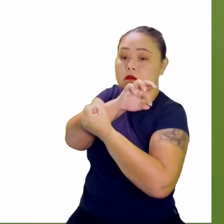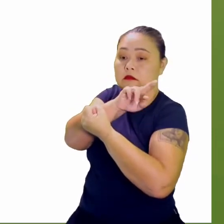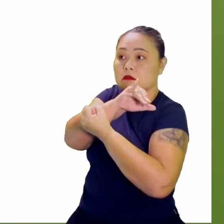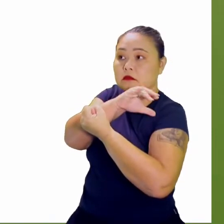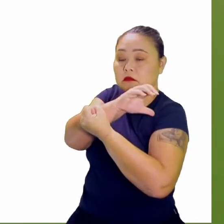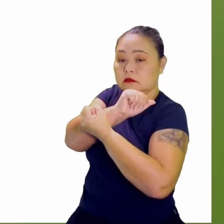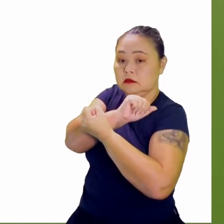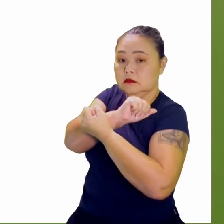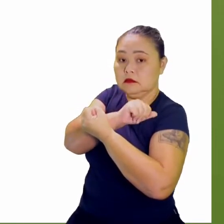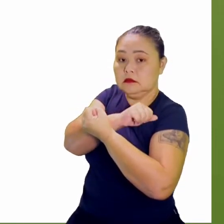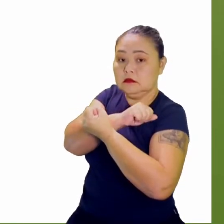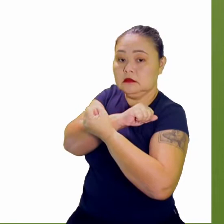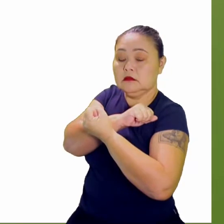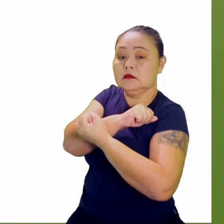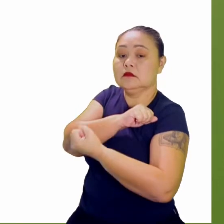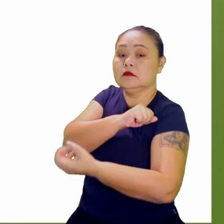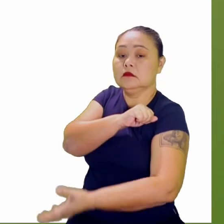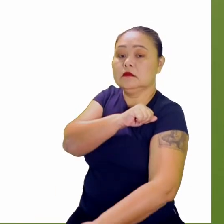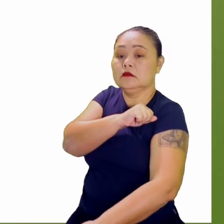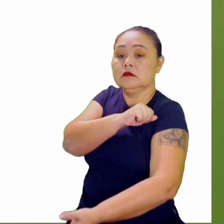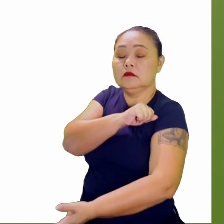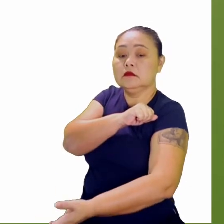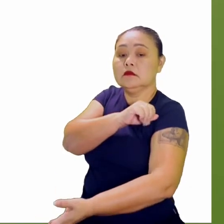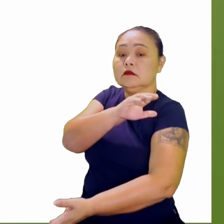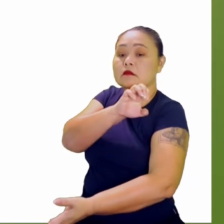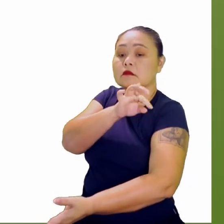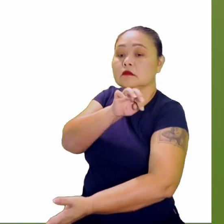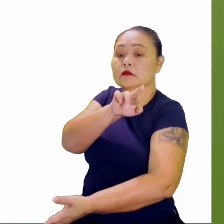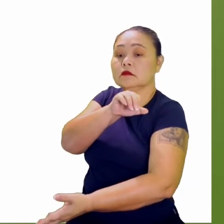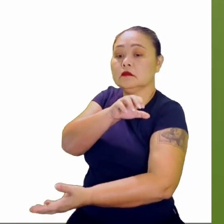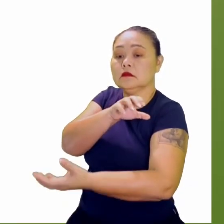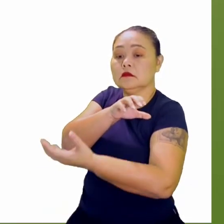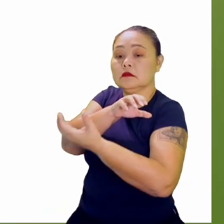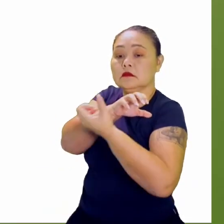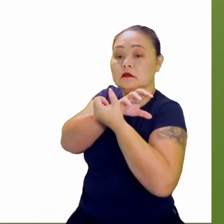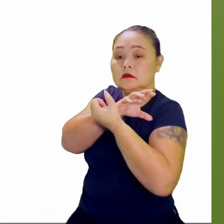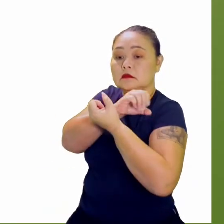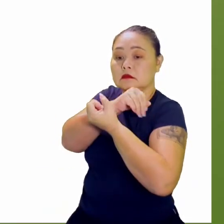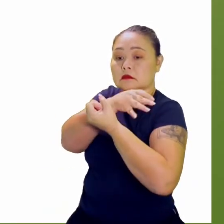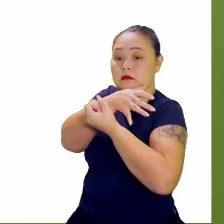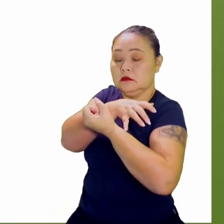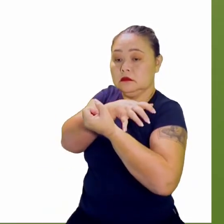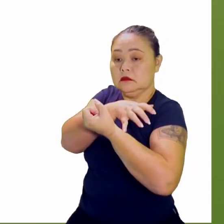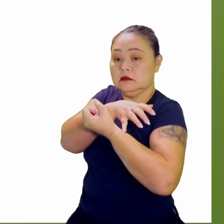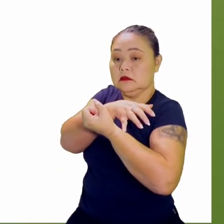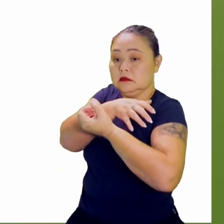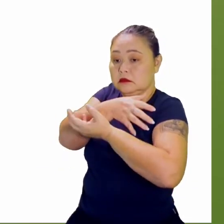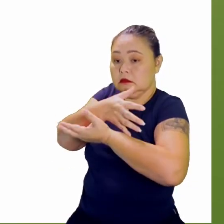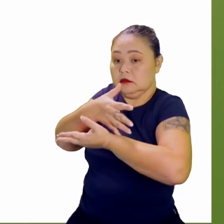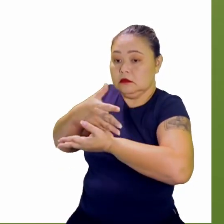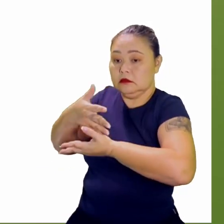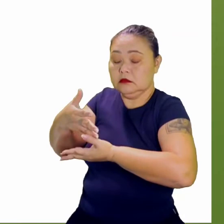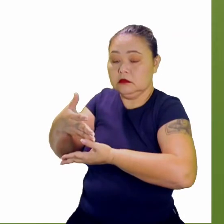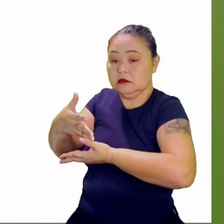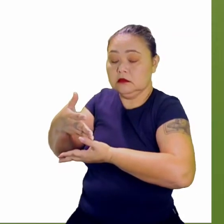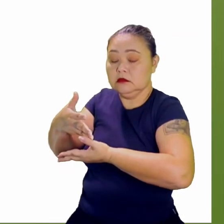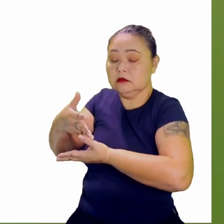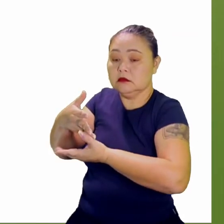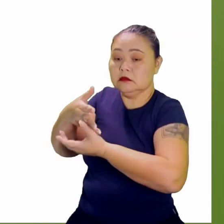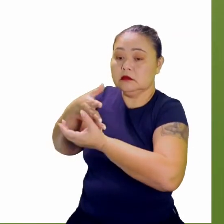ó, fase excêntrica, fase concêntrica, fase